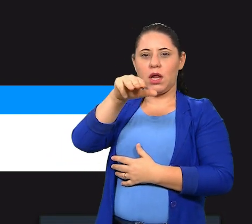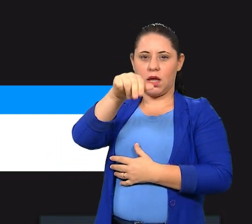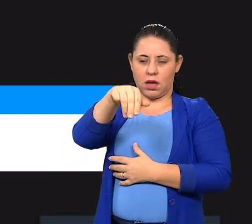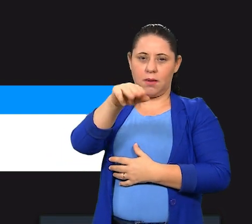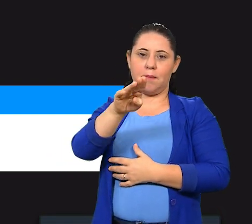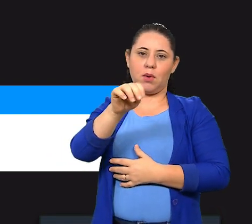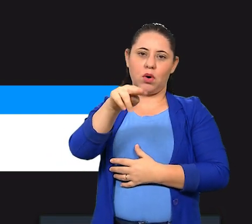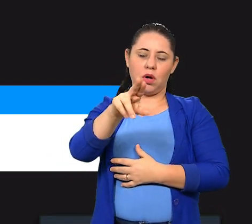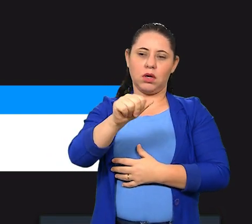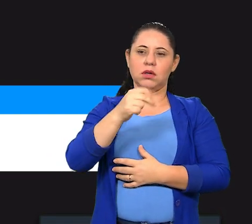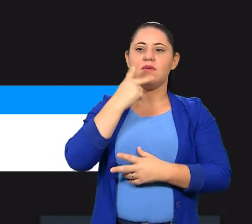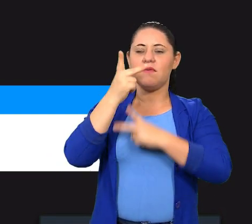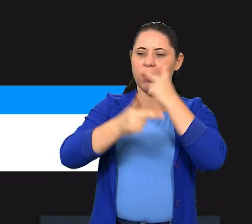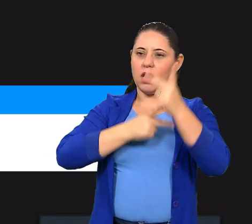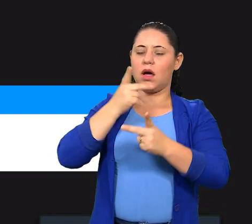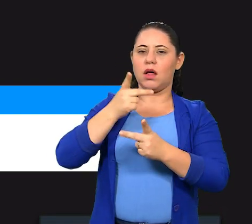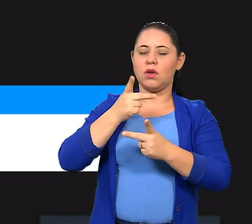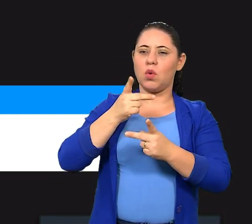sendo parcial